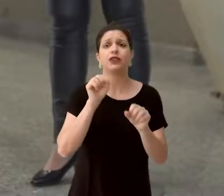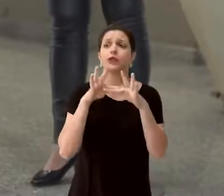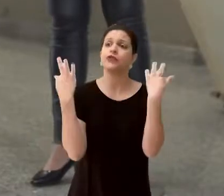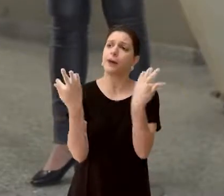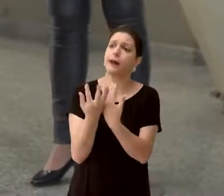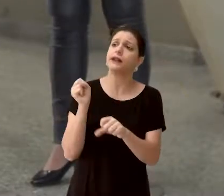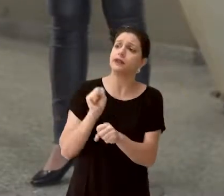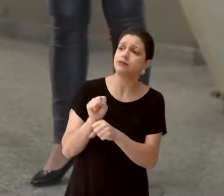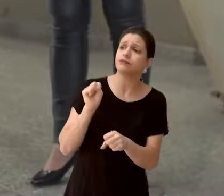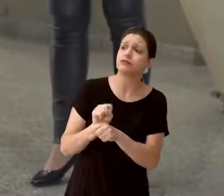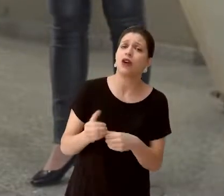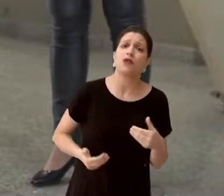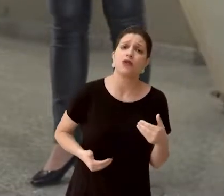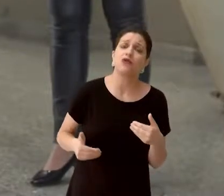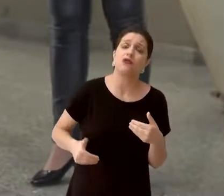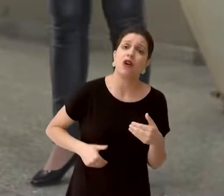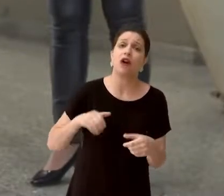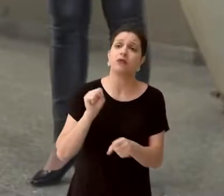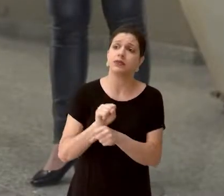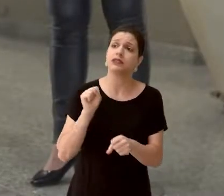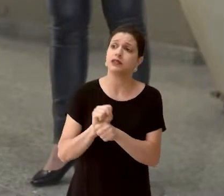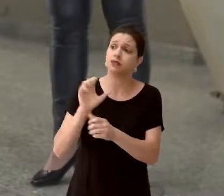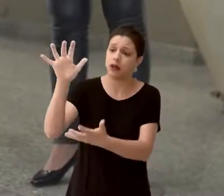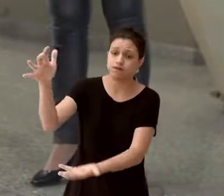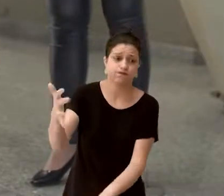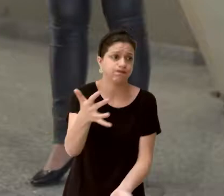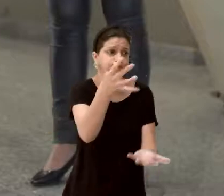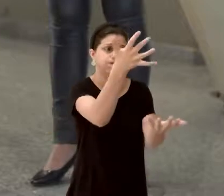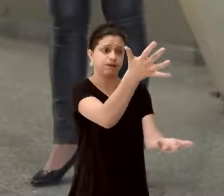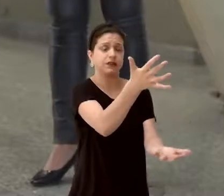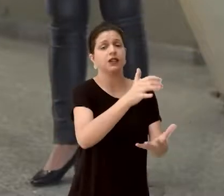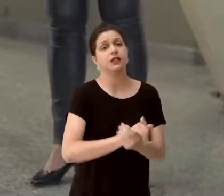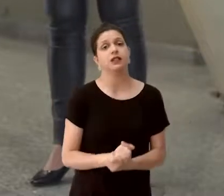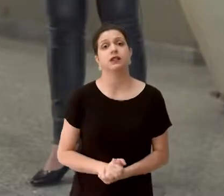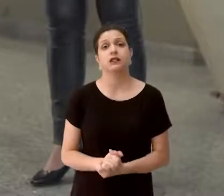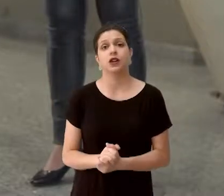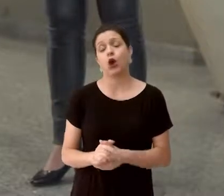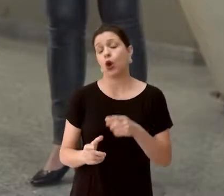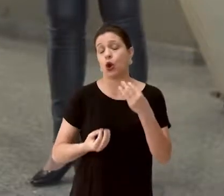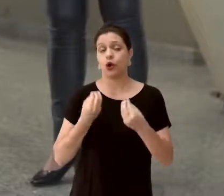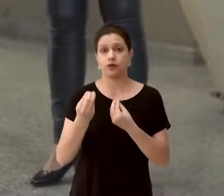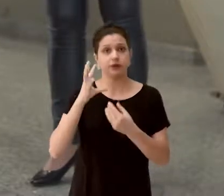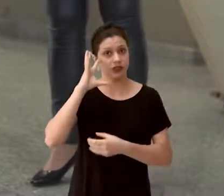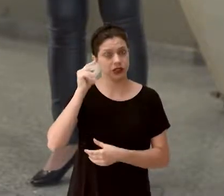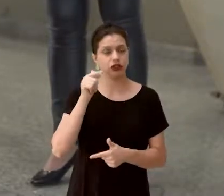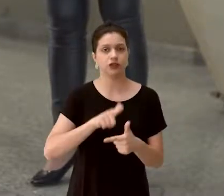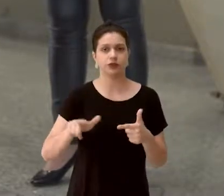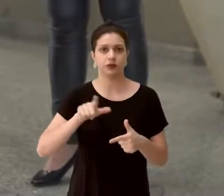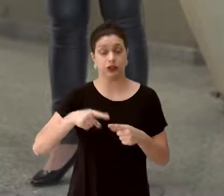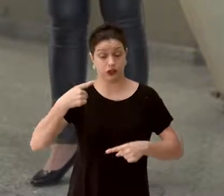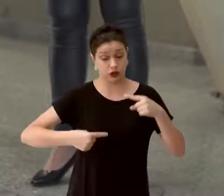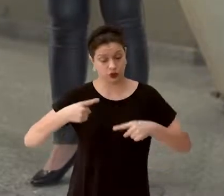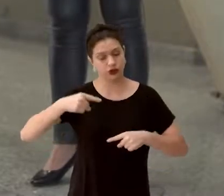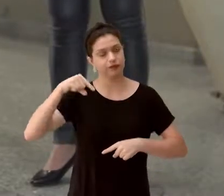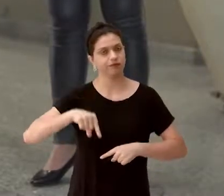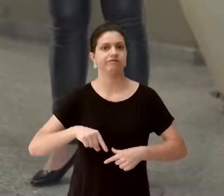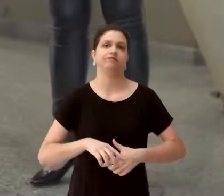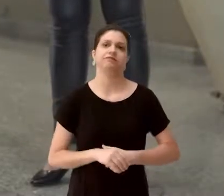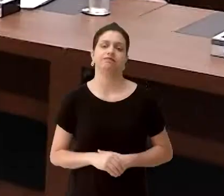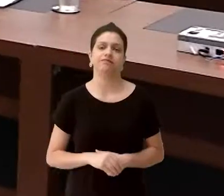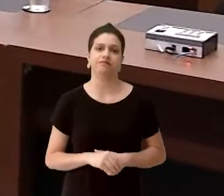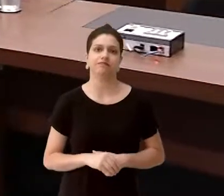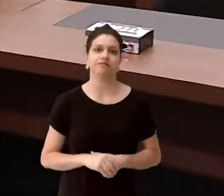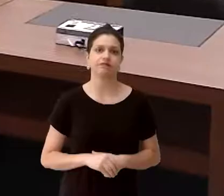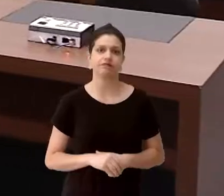famílias aguardavam com fome por uma solução. Os caminhos para resolver este problema foram discutidos aqui na